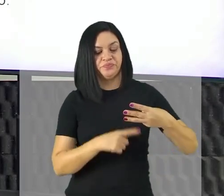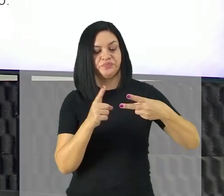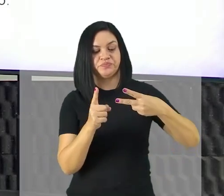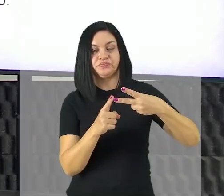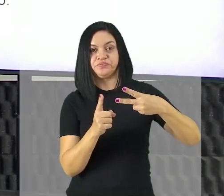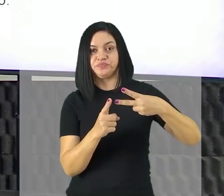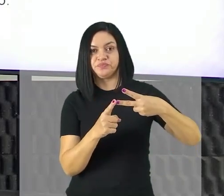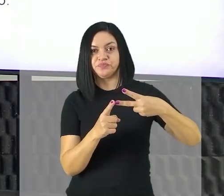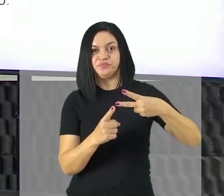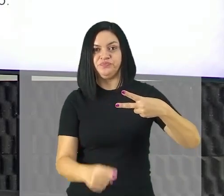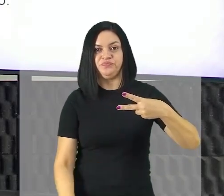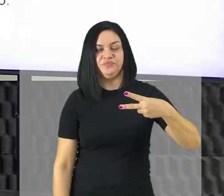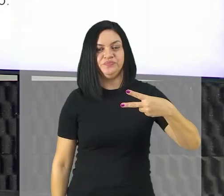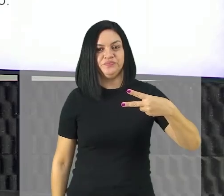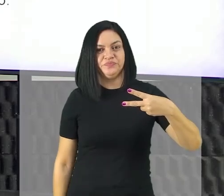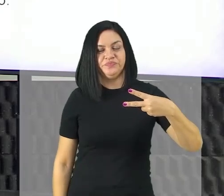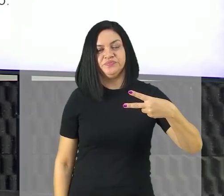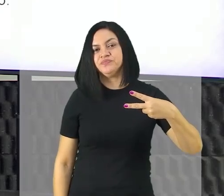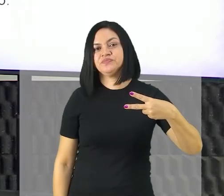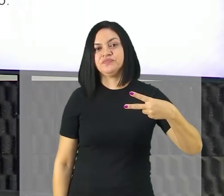Segunda,